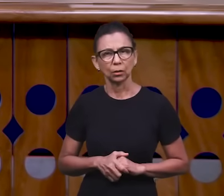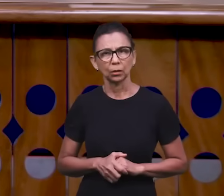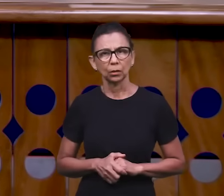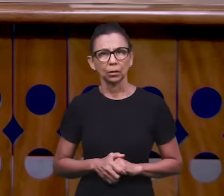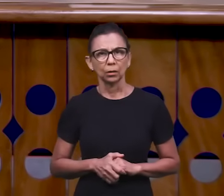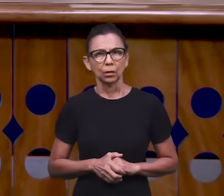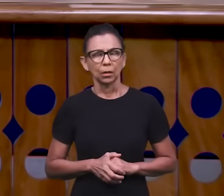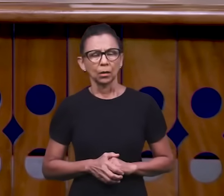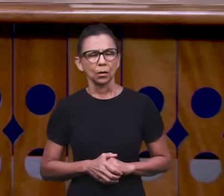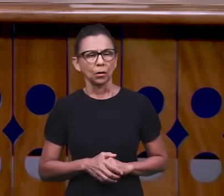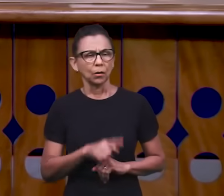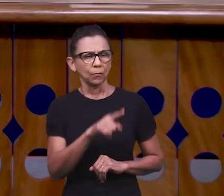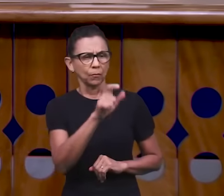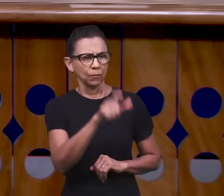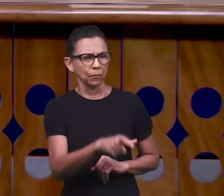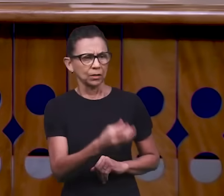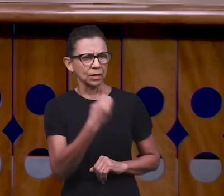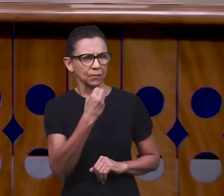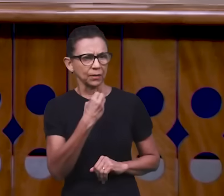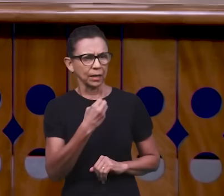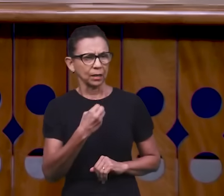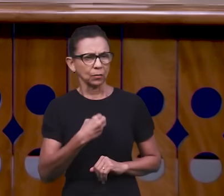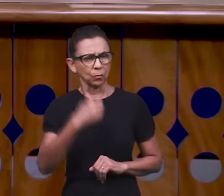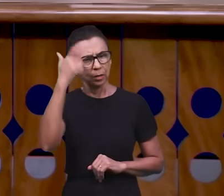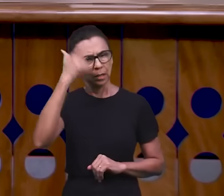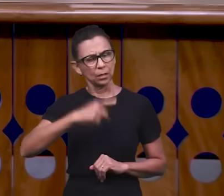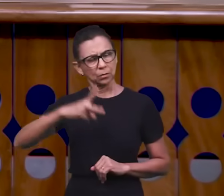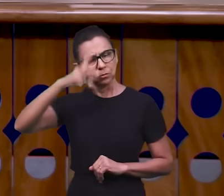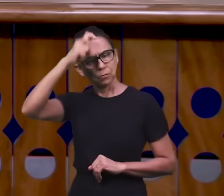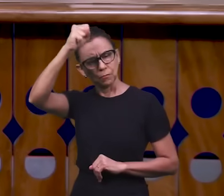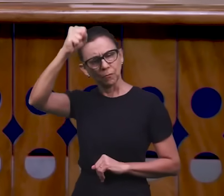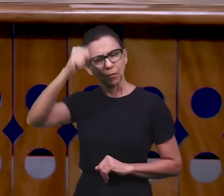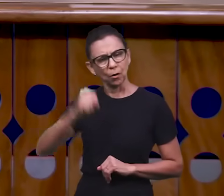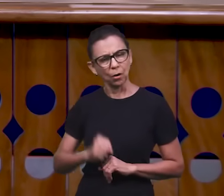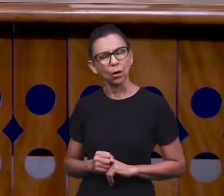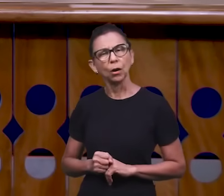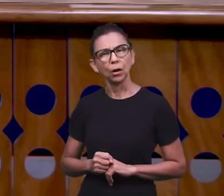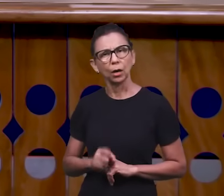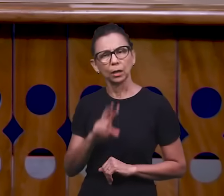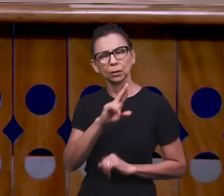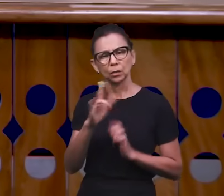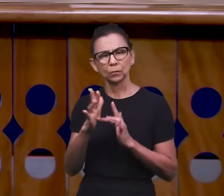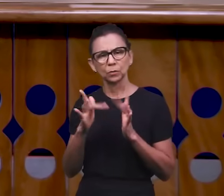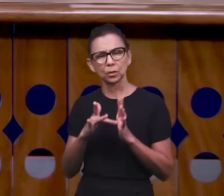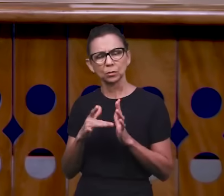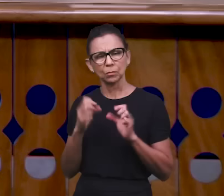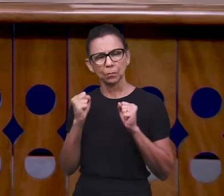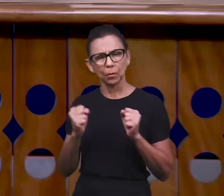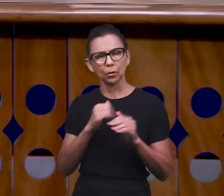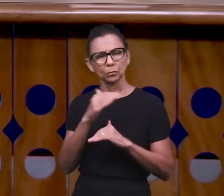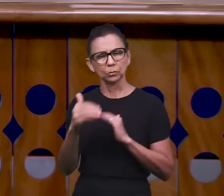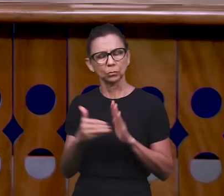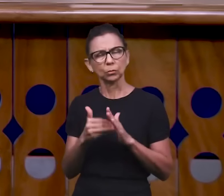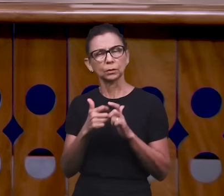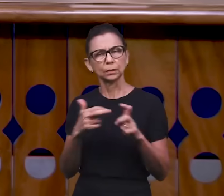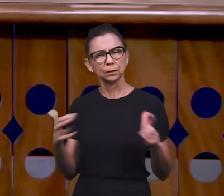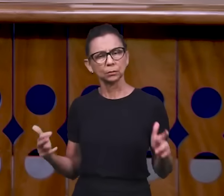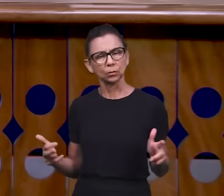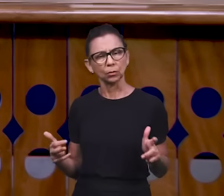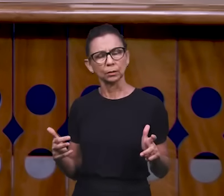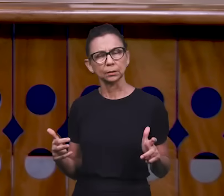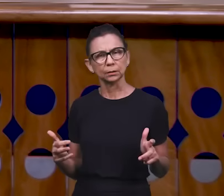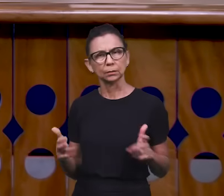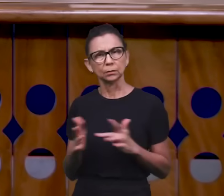diga ao fraco, eu sou forte. O apóstolo Paulo dizia isso. Ele dizia, posso todas as coisas naquele que me fortalece.